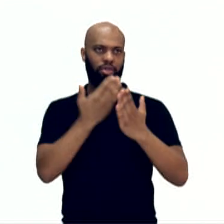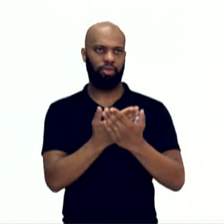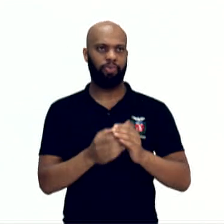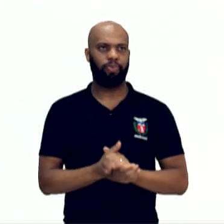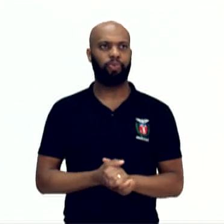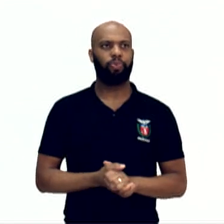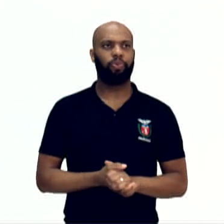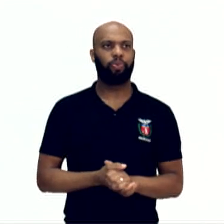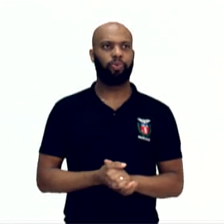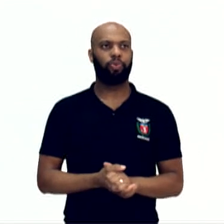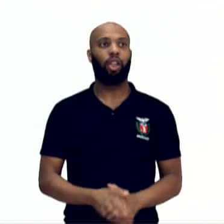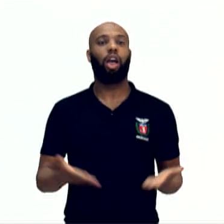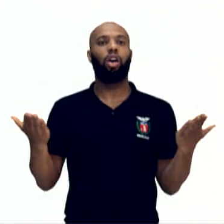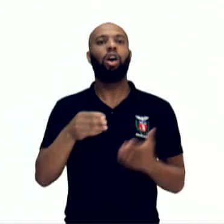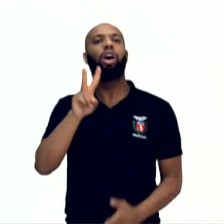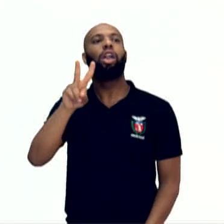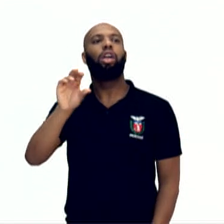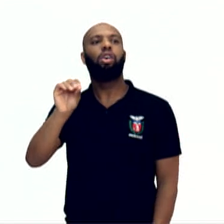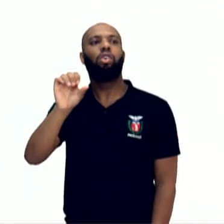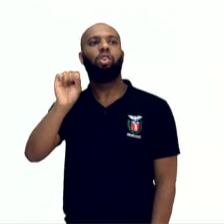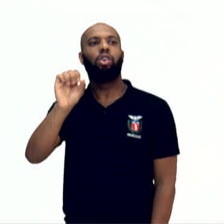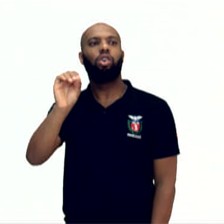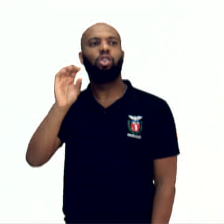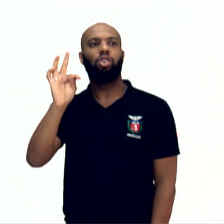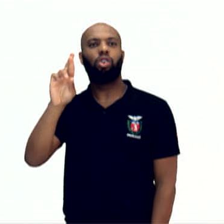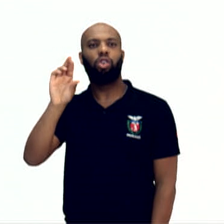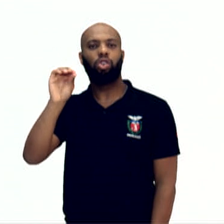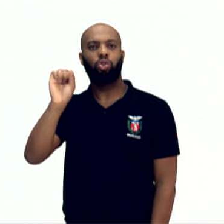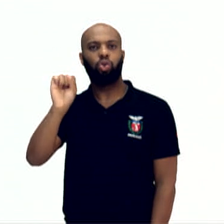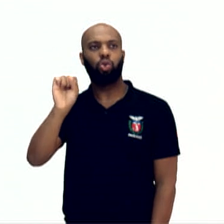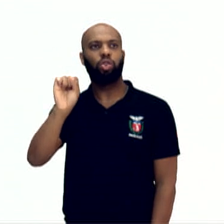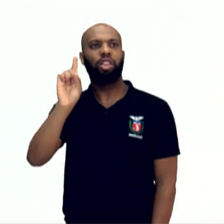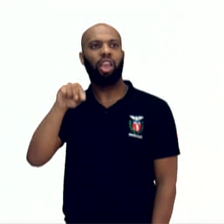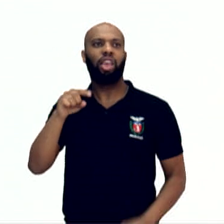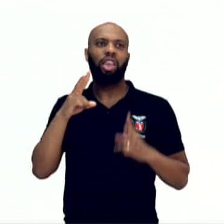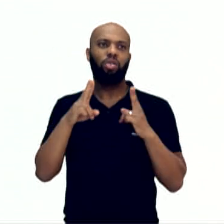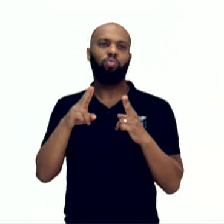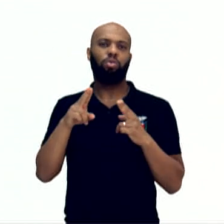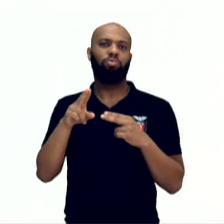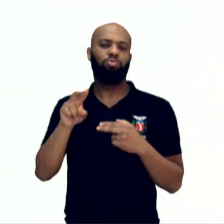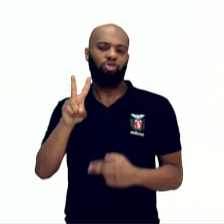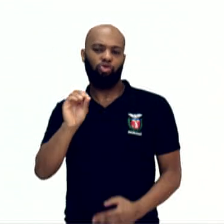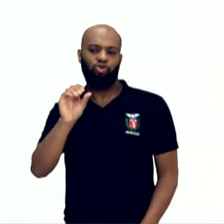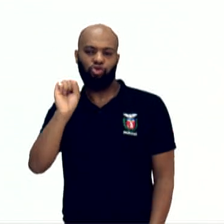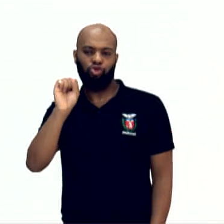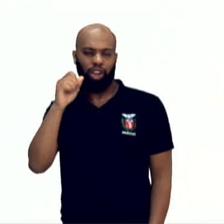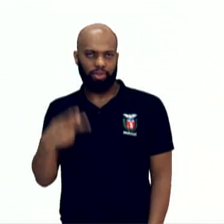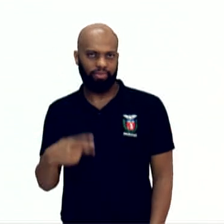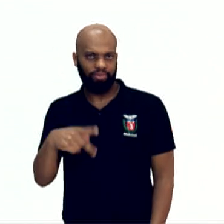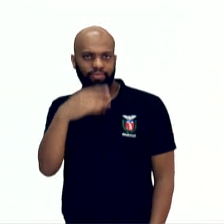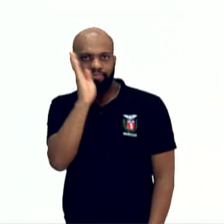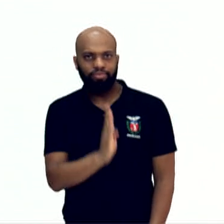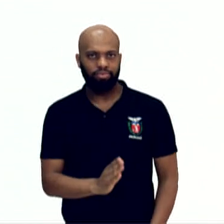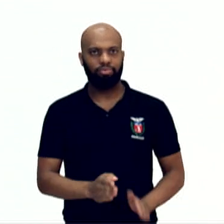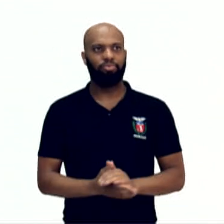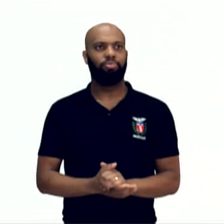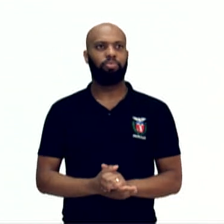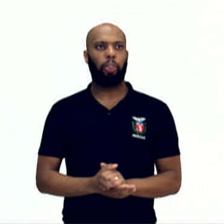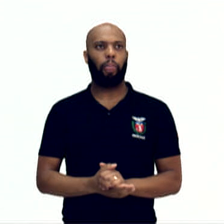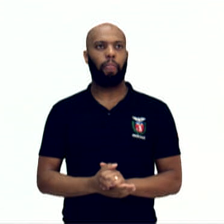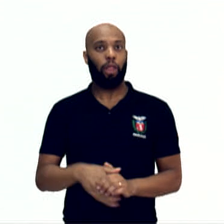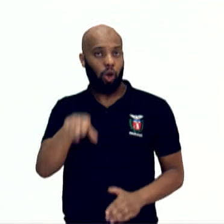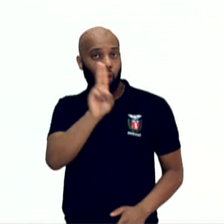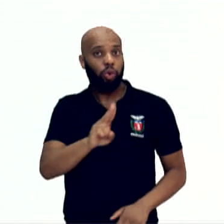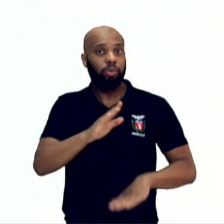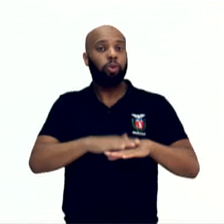nosso vós. É mais utilizado na Espanha, por exemplo. O tu, pronome pessoal de segunda pessoa, equivale ao nosso tu e o você.